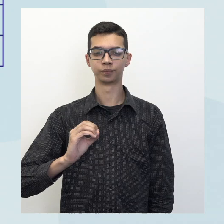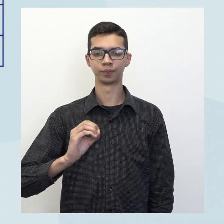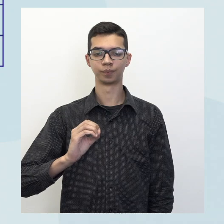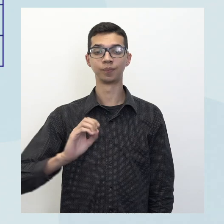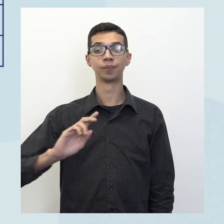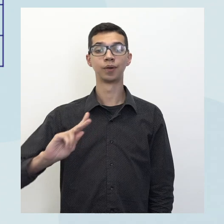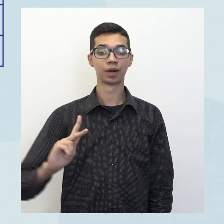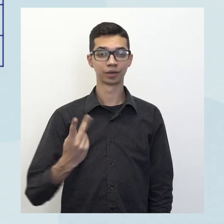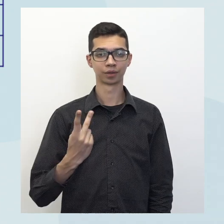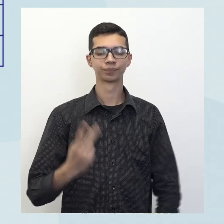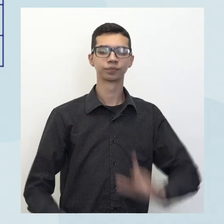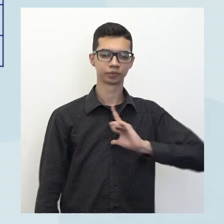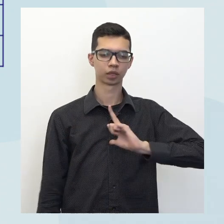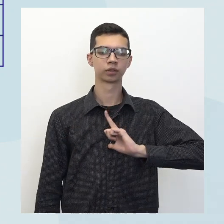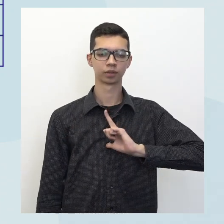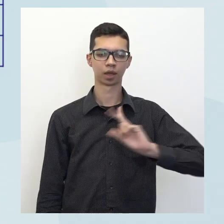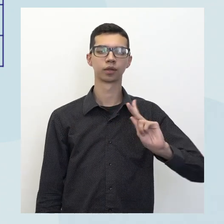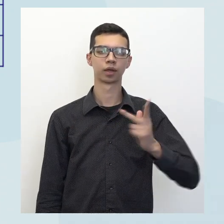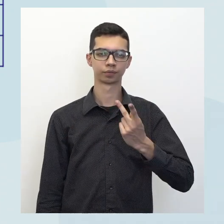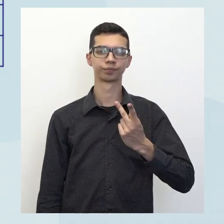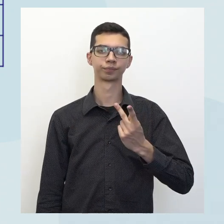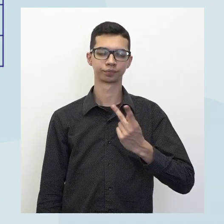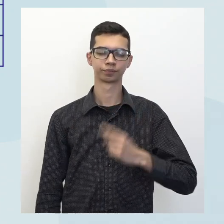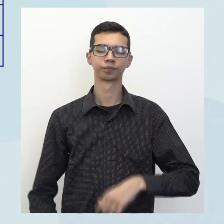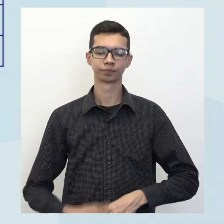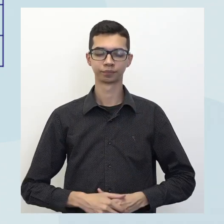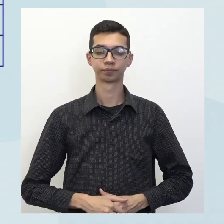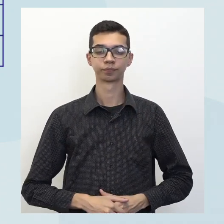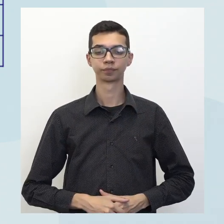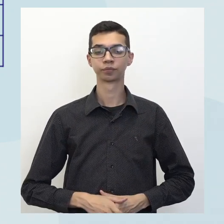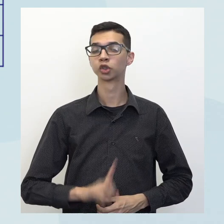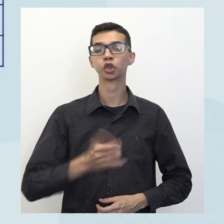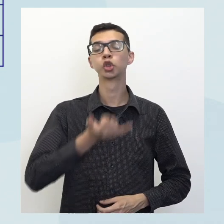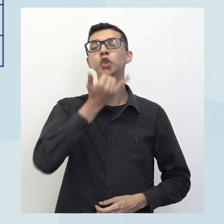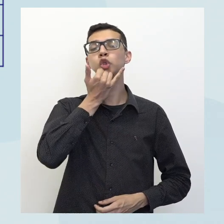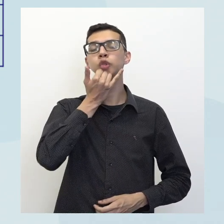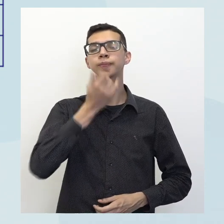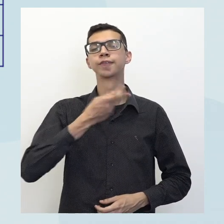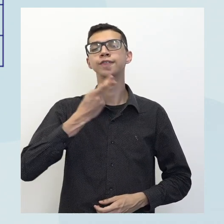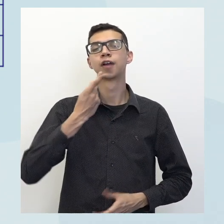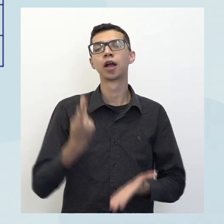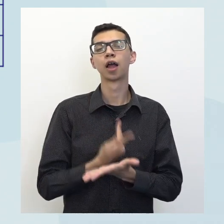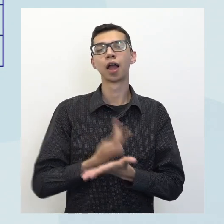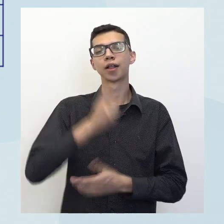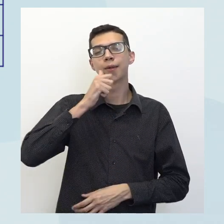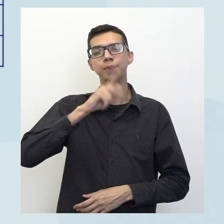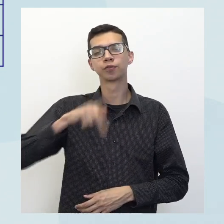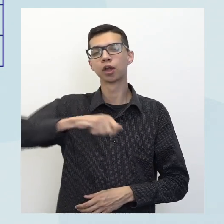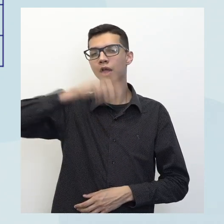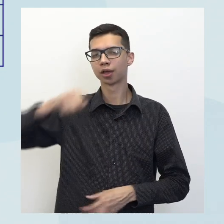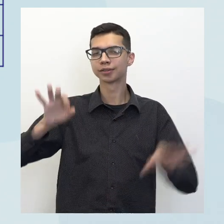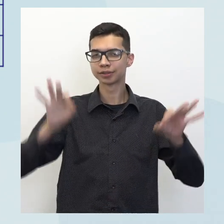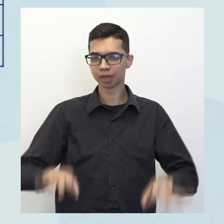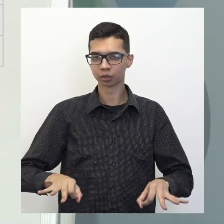H5OH. Ah, tem OH aqui, então vamos lá. Peraí, desculpa. OH. Desculpa, eu que falei errado. A O? Isso, e o